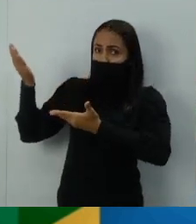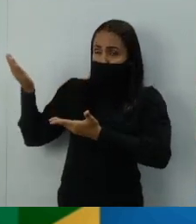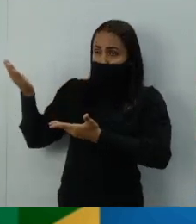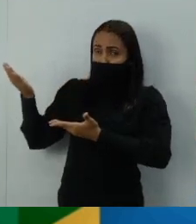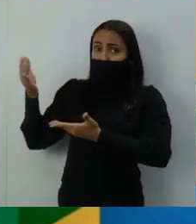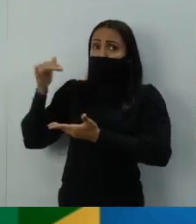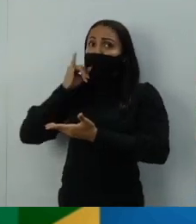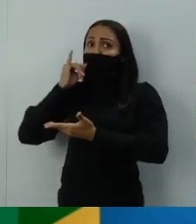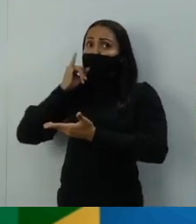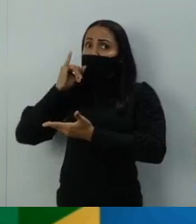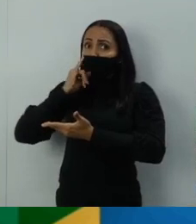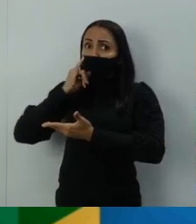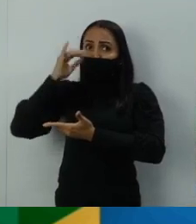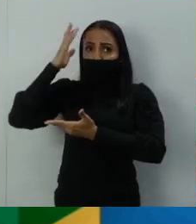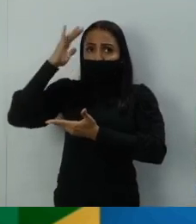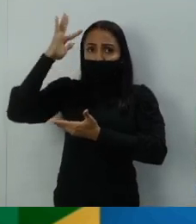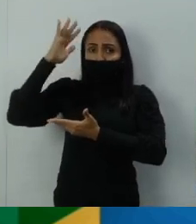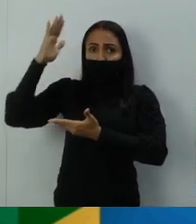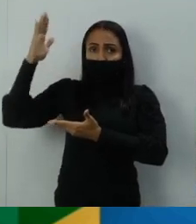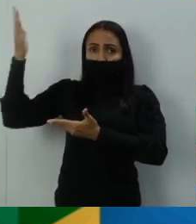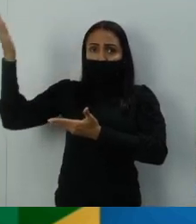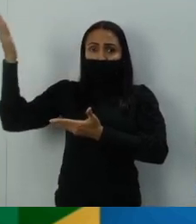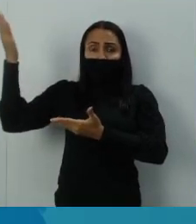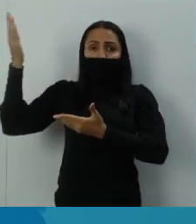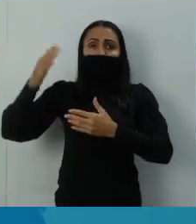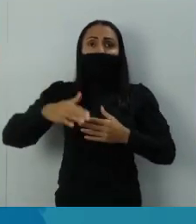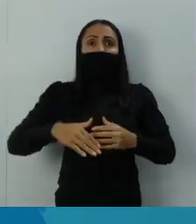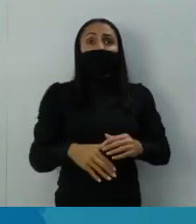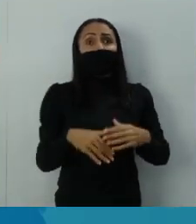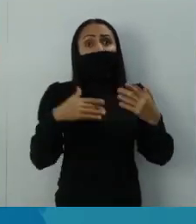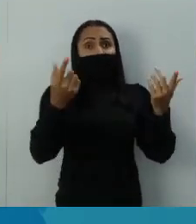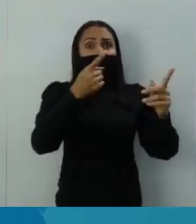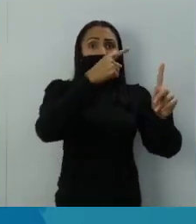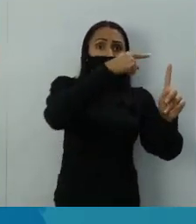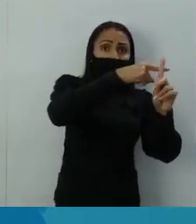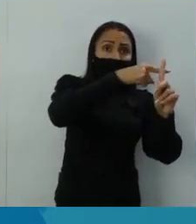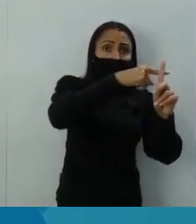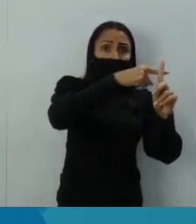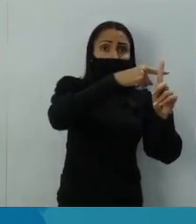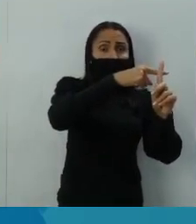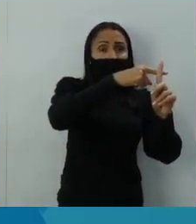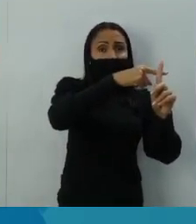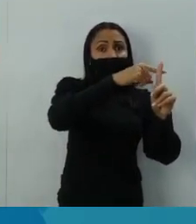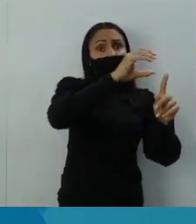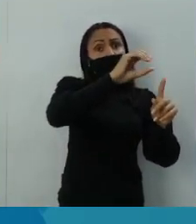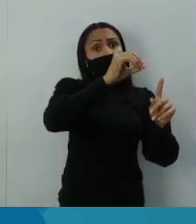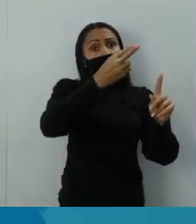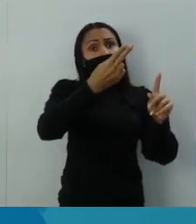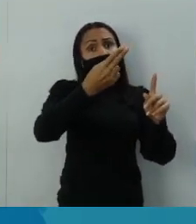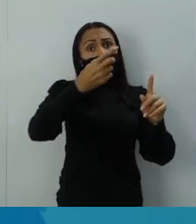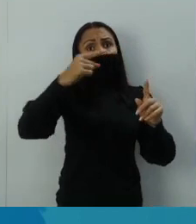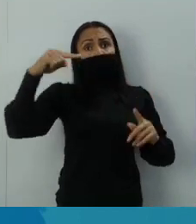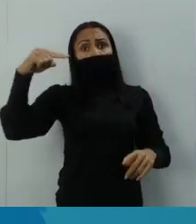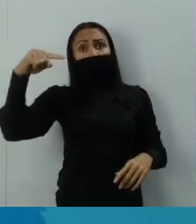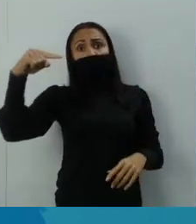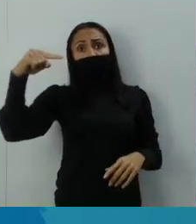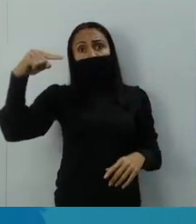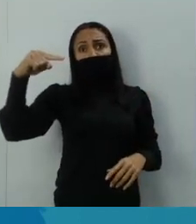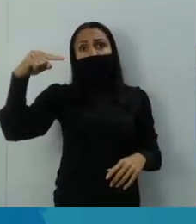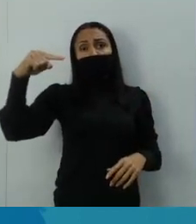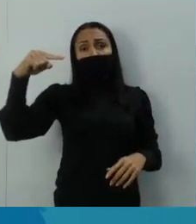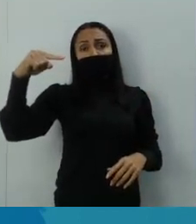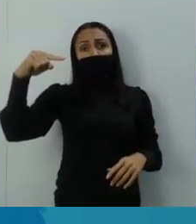vocês, ela pode ser tanto positiva, certo? Como pode ser também o quê? Negativa. E o que é